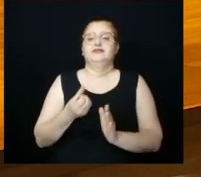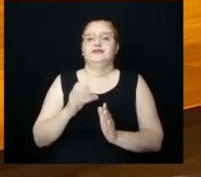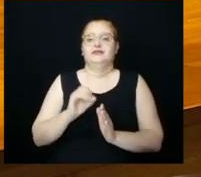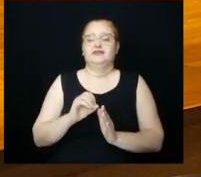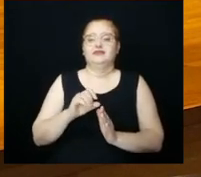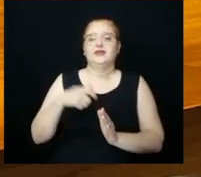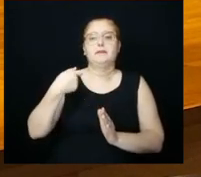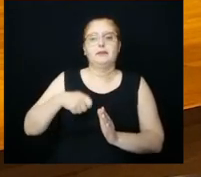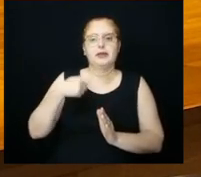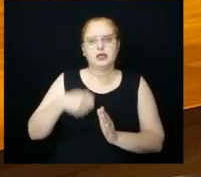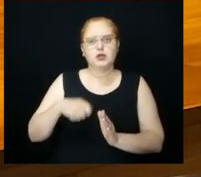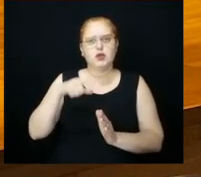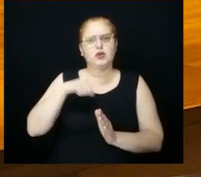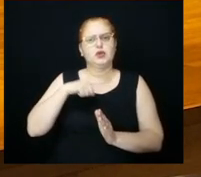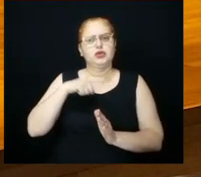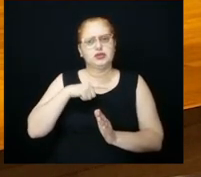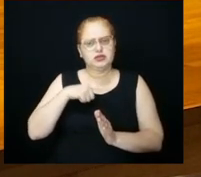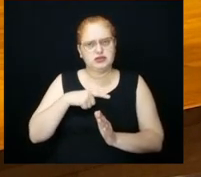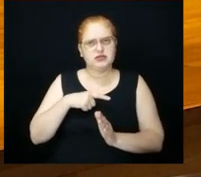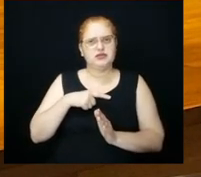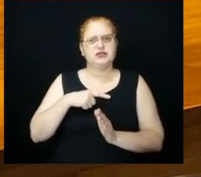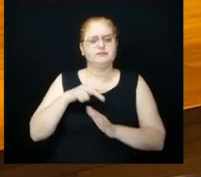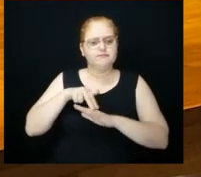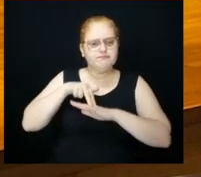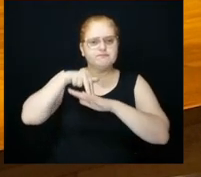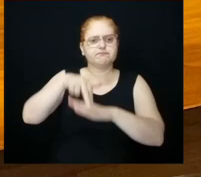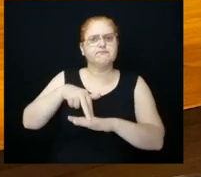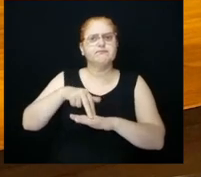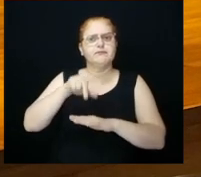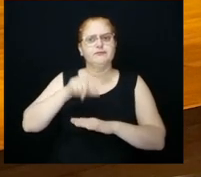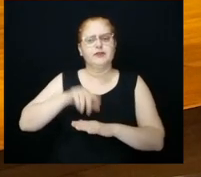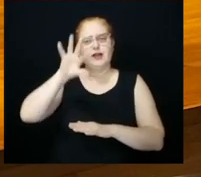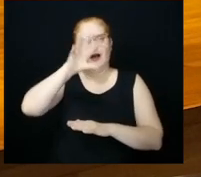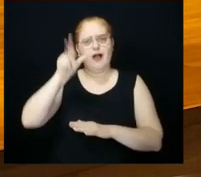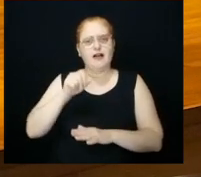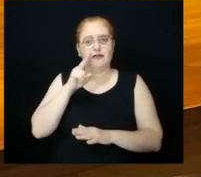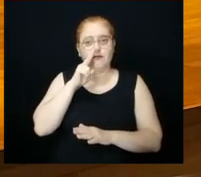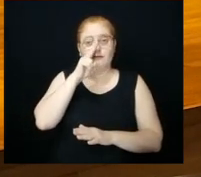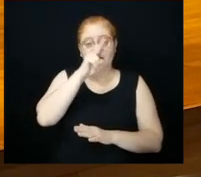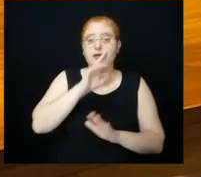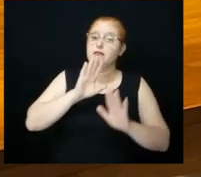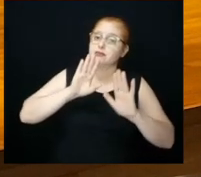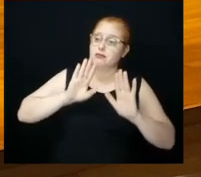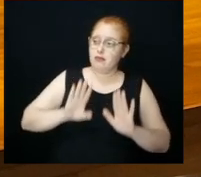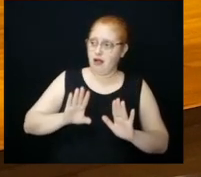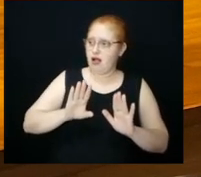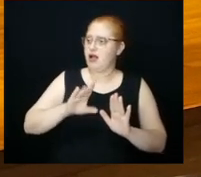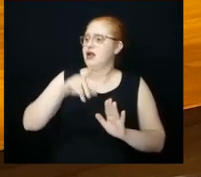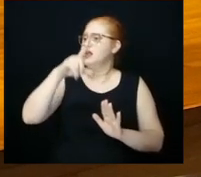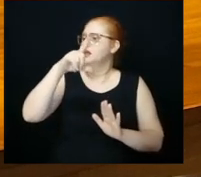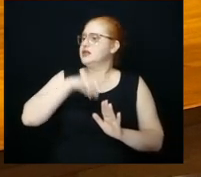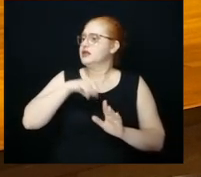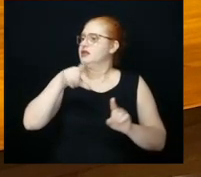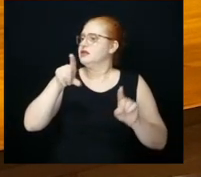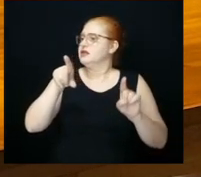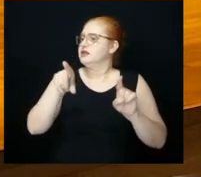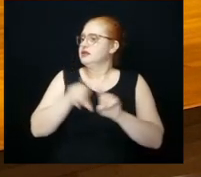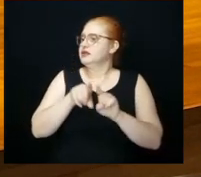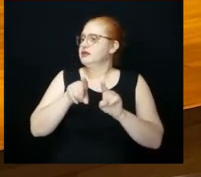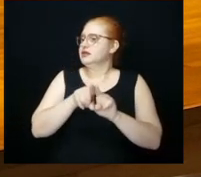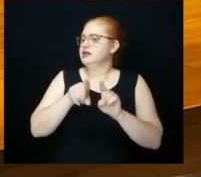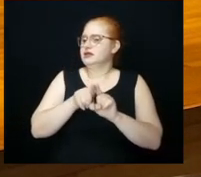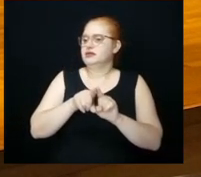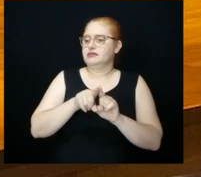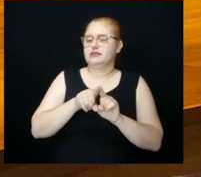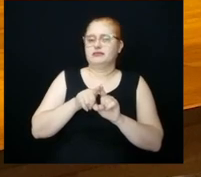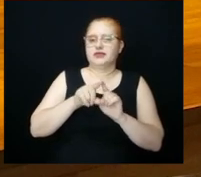se afirmar a África como, né, como uma força, mas que, de certa forma, coloca como algo unificado